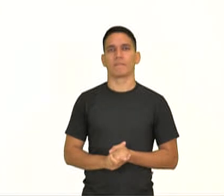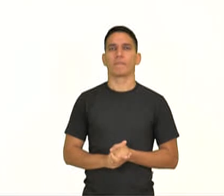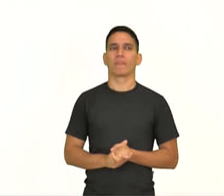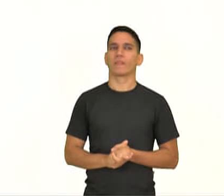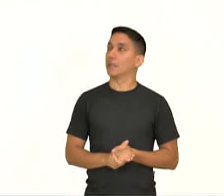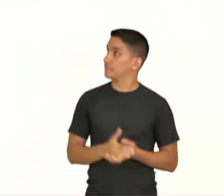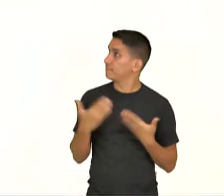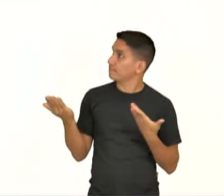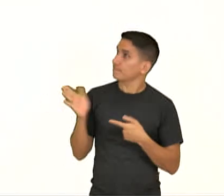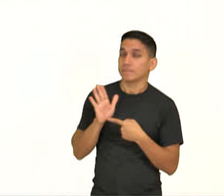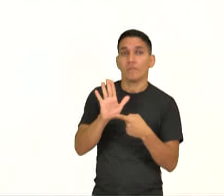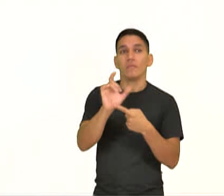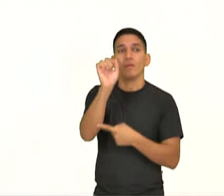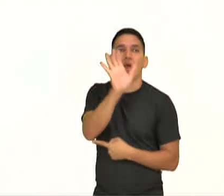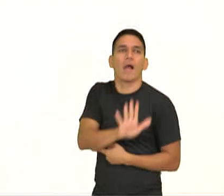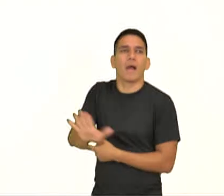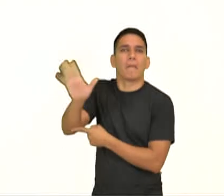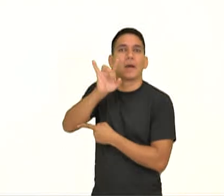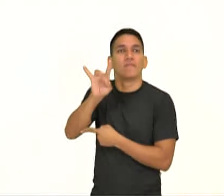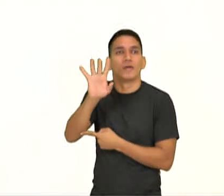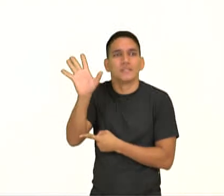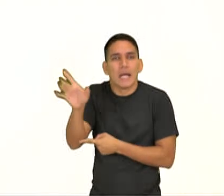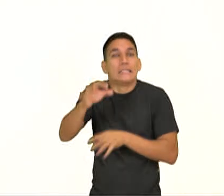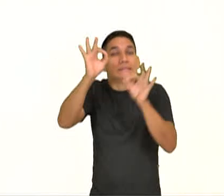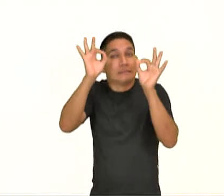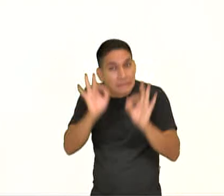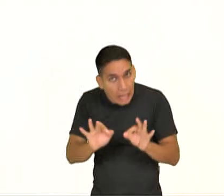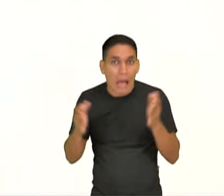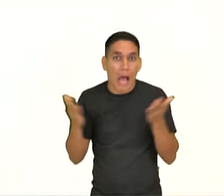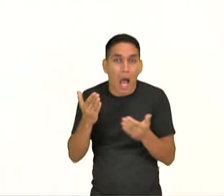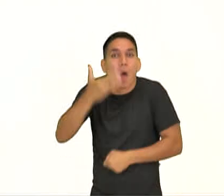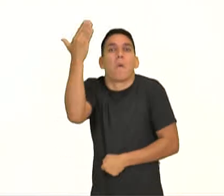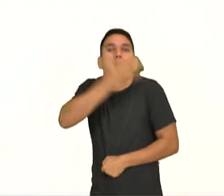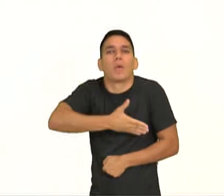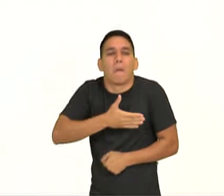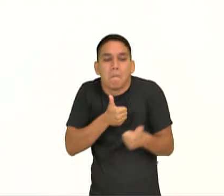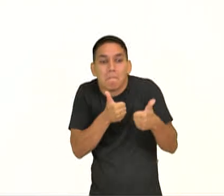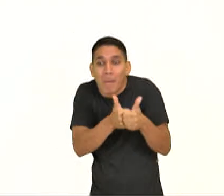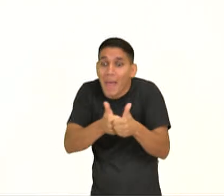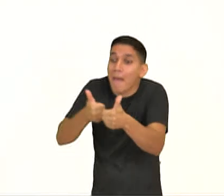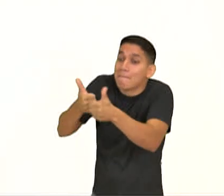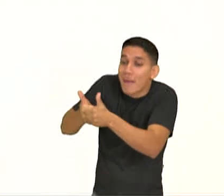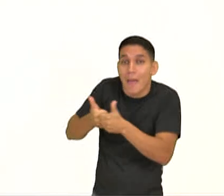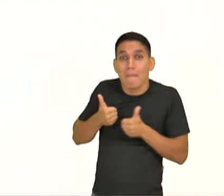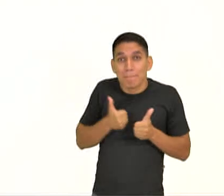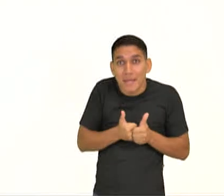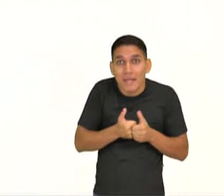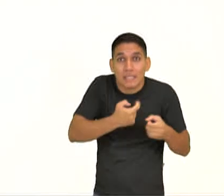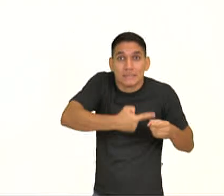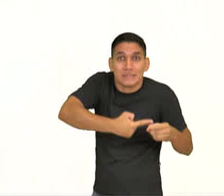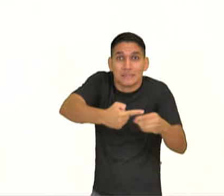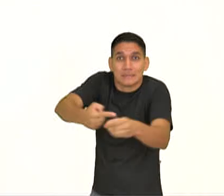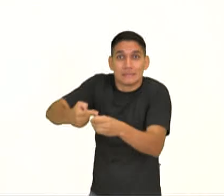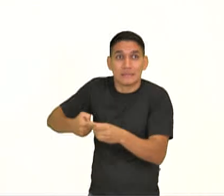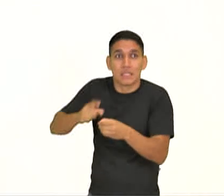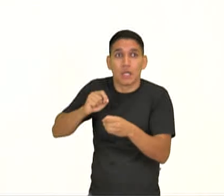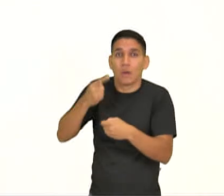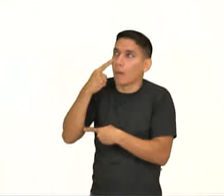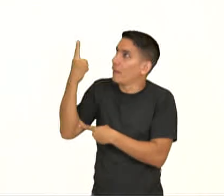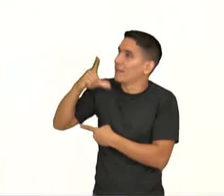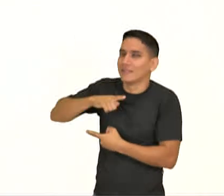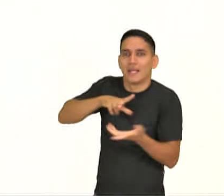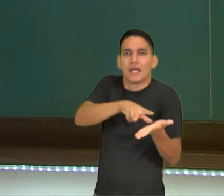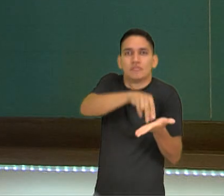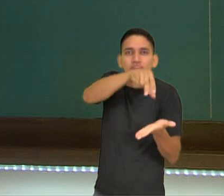Bom, eu trouxe para vocês essa imagem, para vocês terem com certeza agora a proximidade das cidades. Aqui ficam as